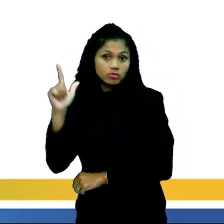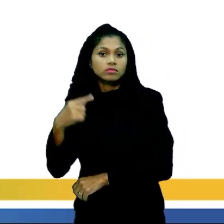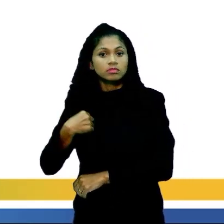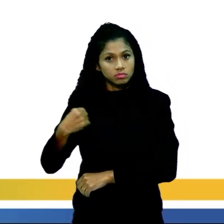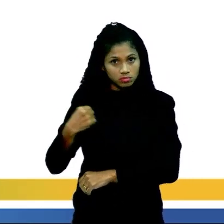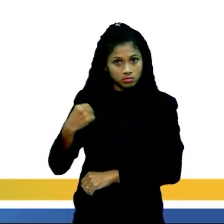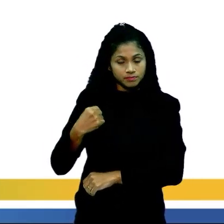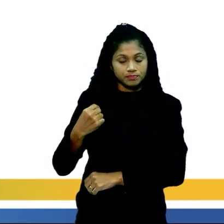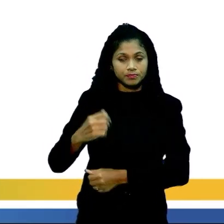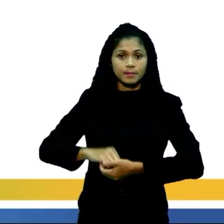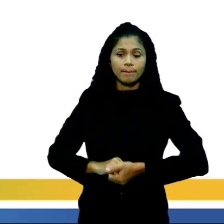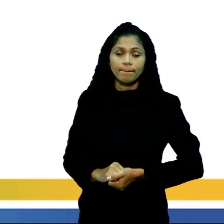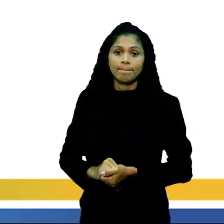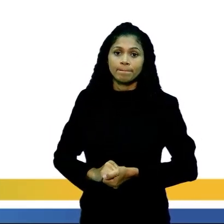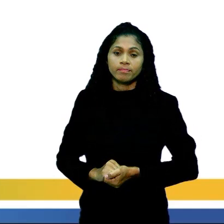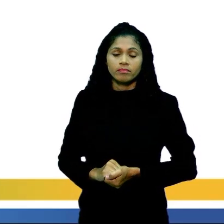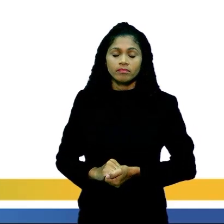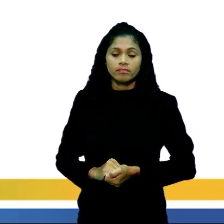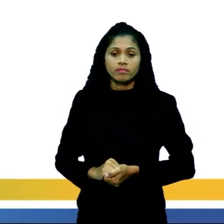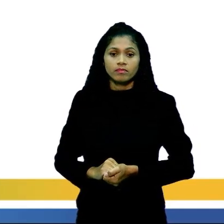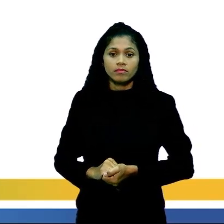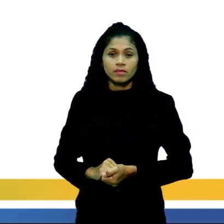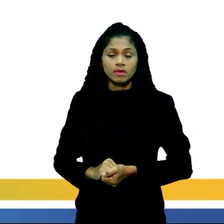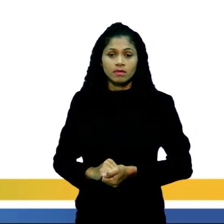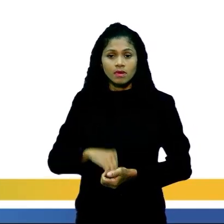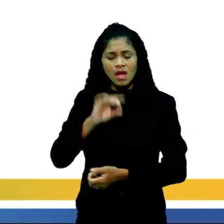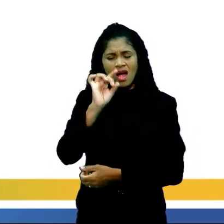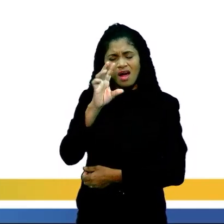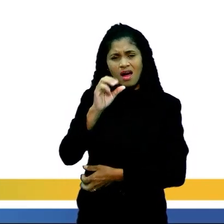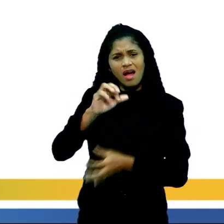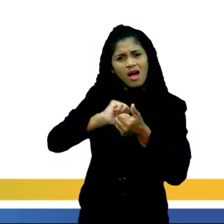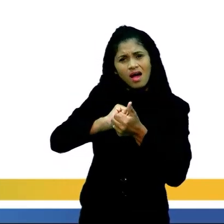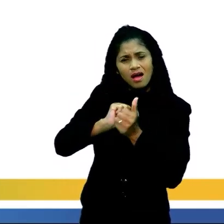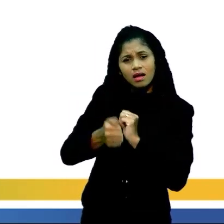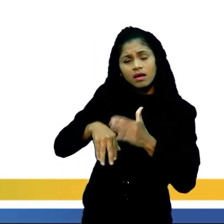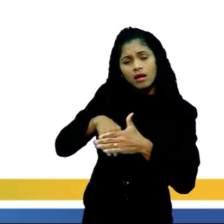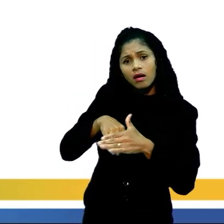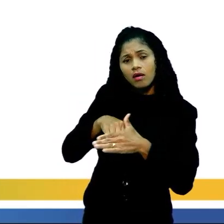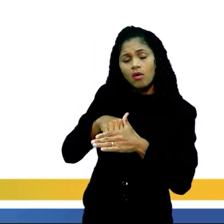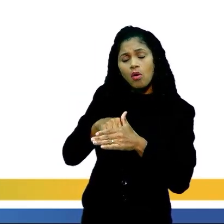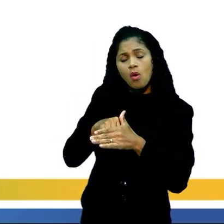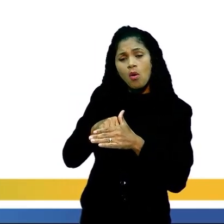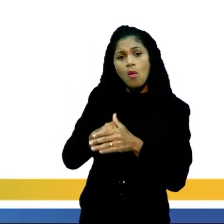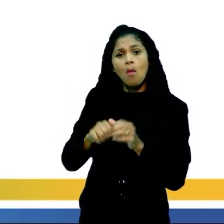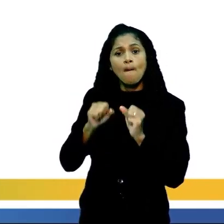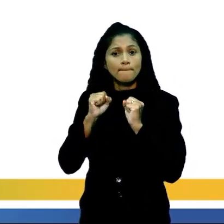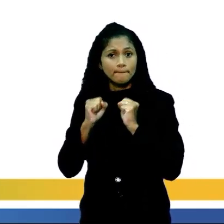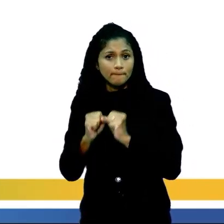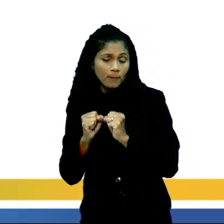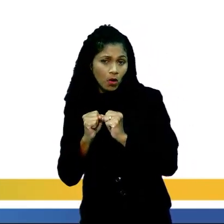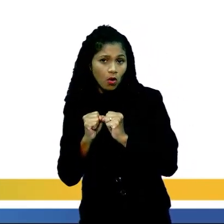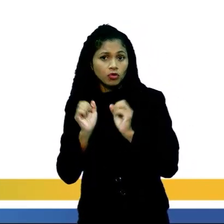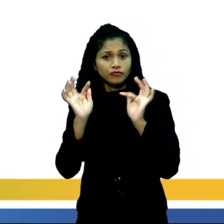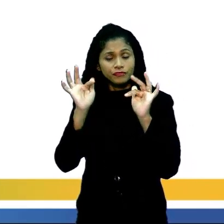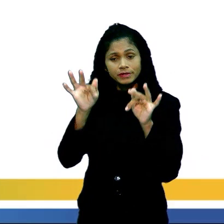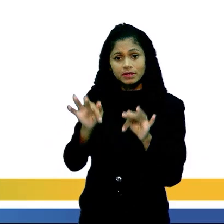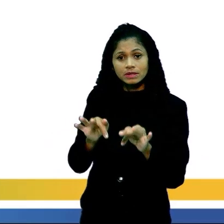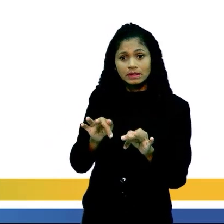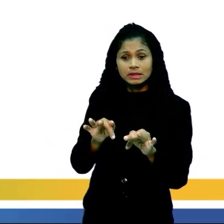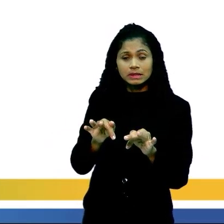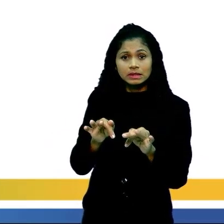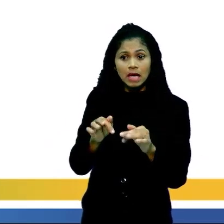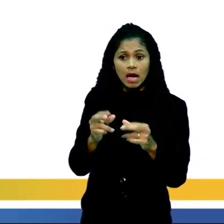times. Sendo que cada jogo pode terminar empatado ou haver